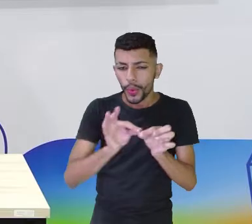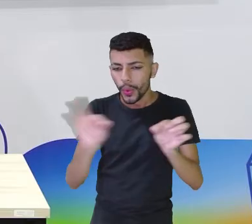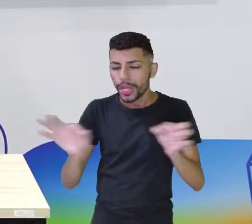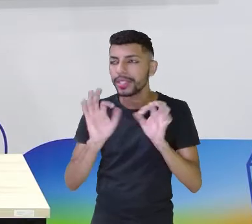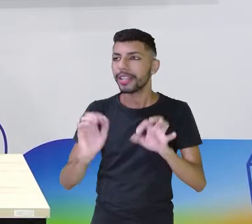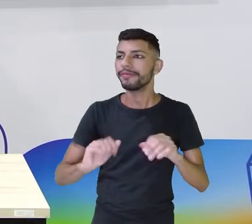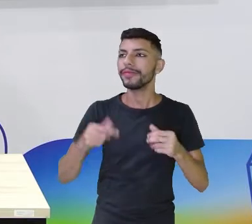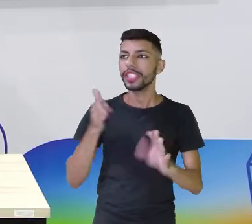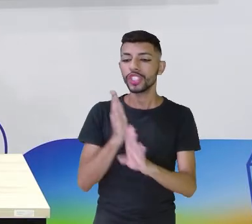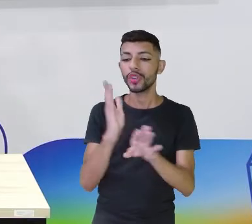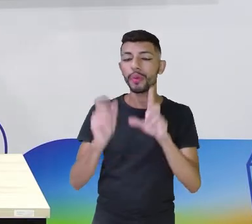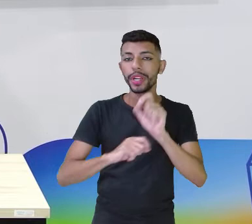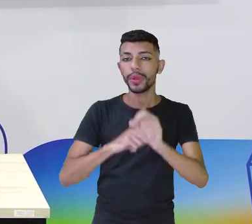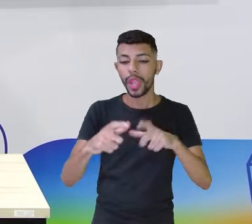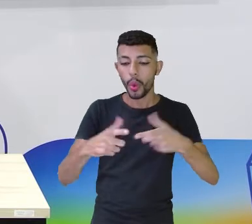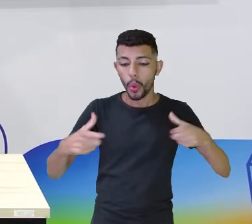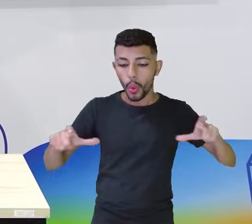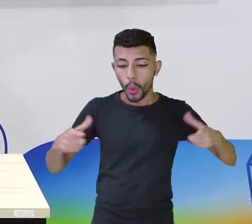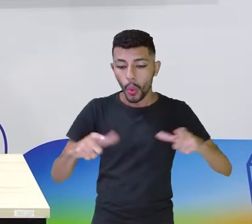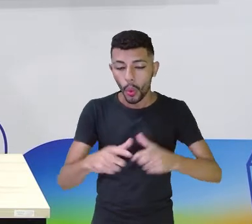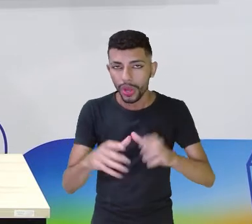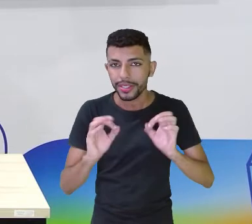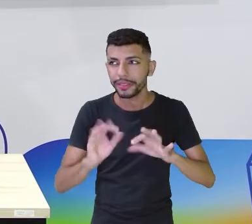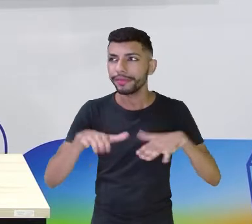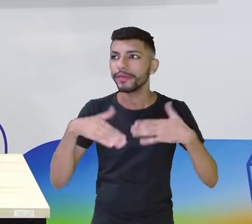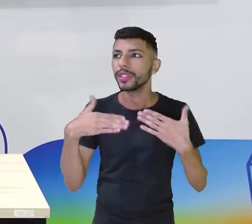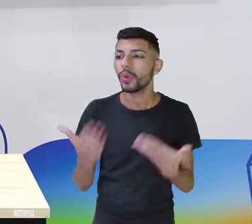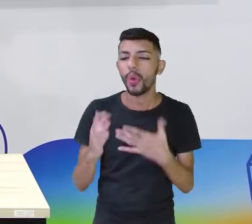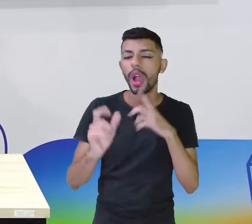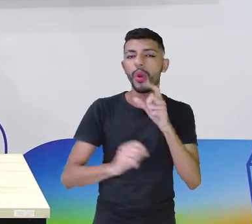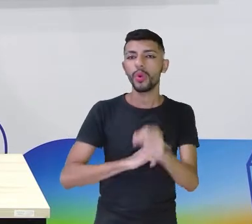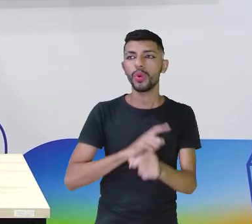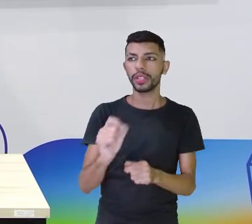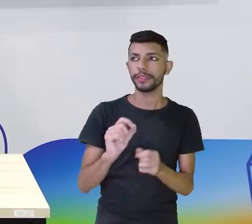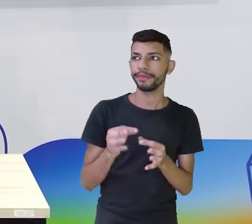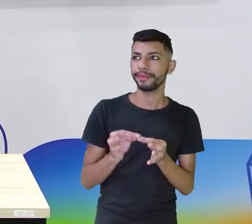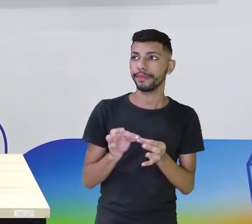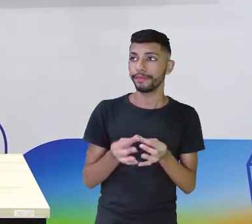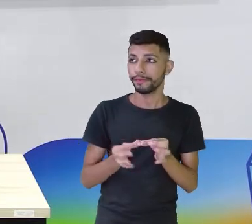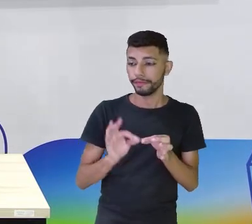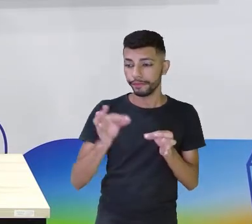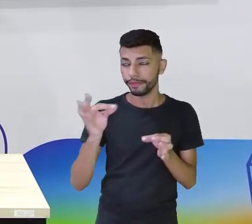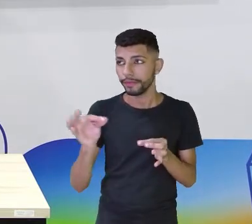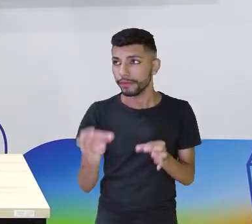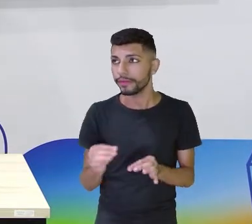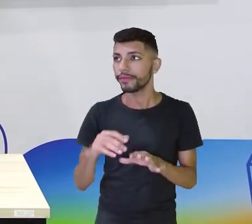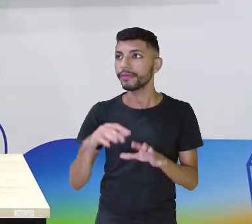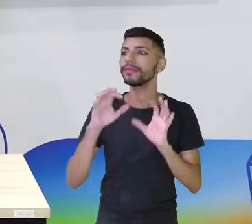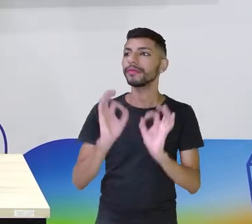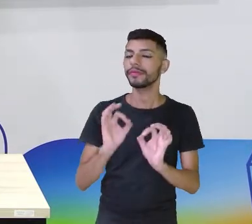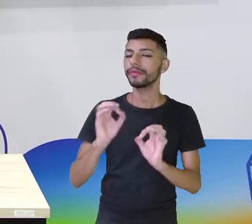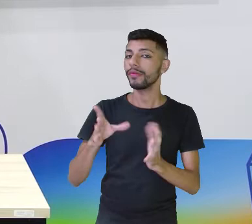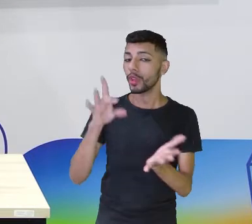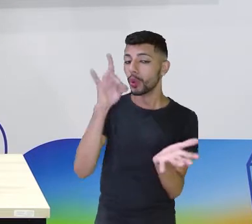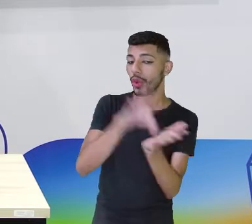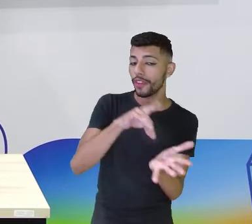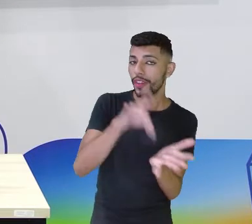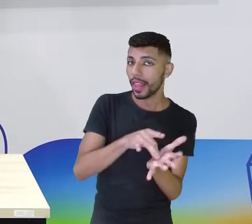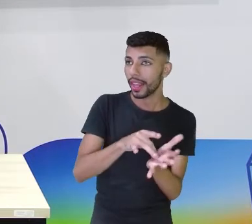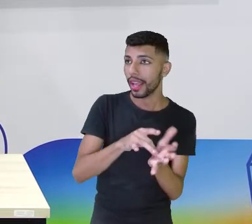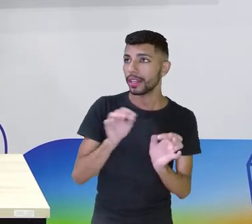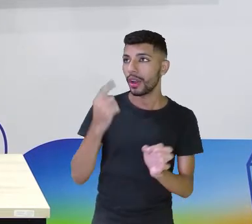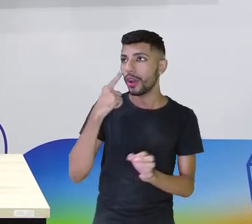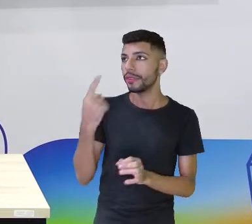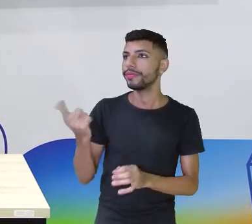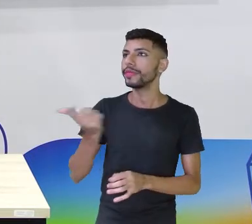proporção dessa medida. Então, quais são as distâncias expressas na dimensão real? Eu tenho